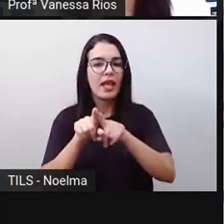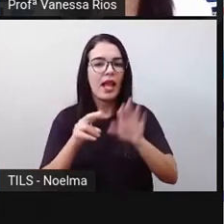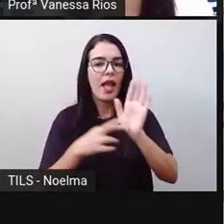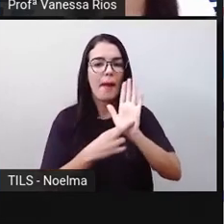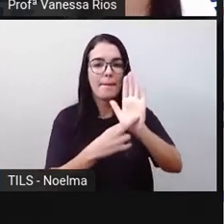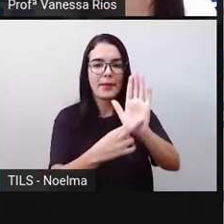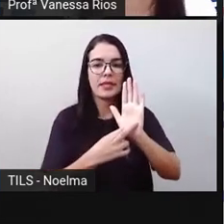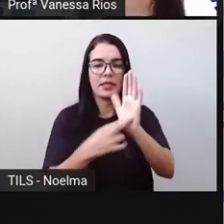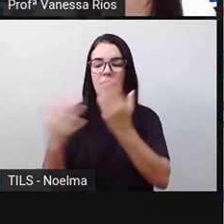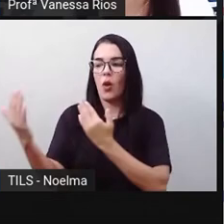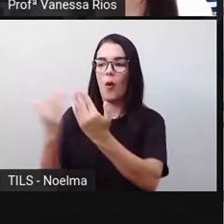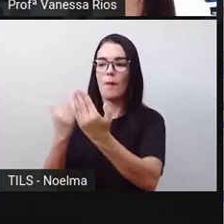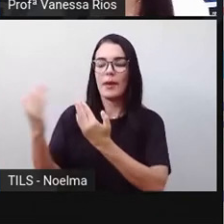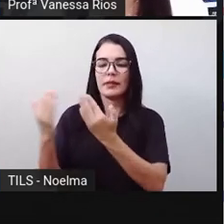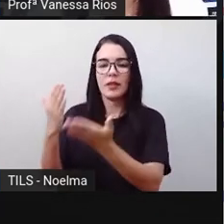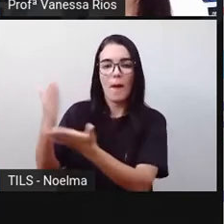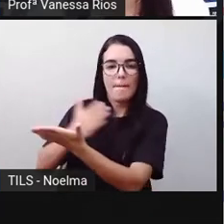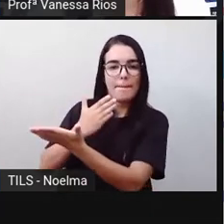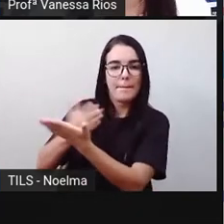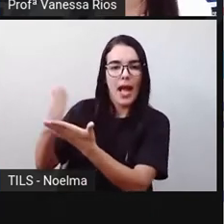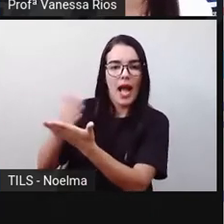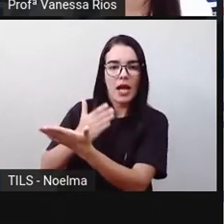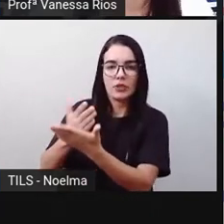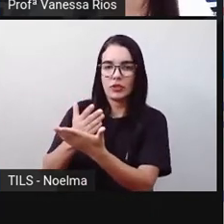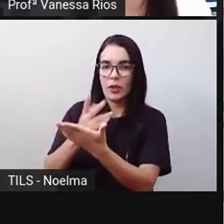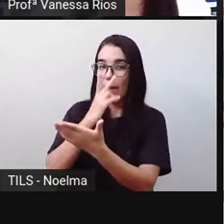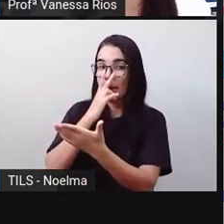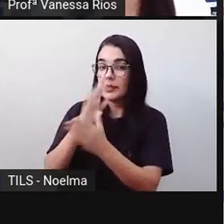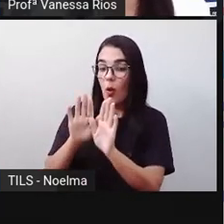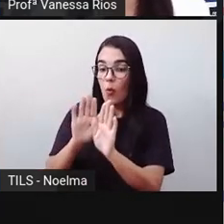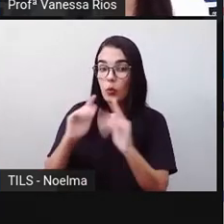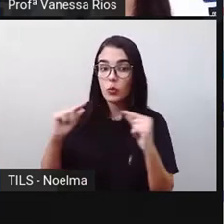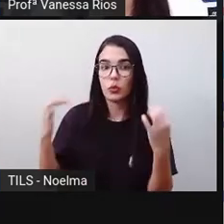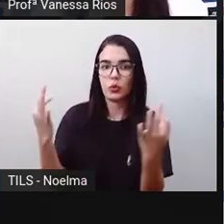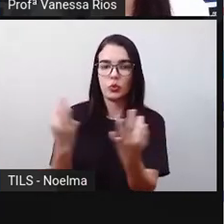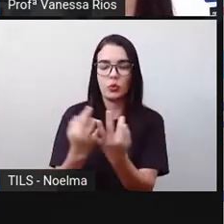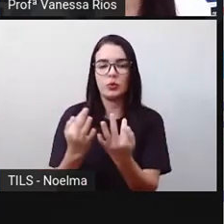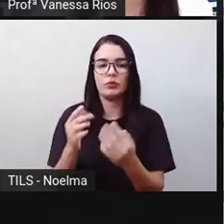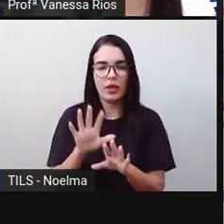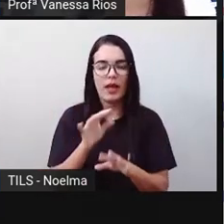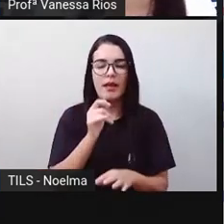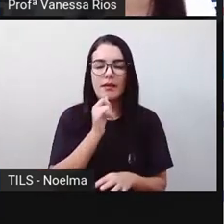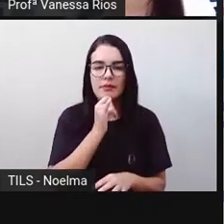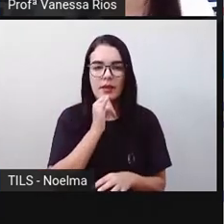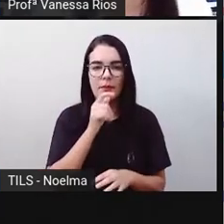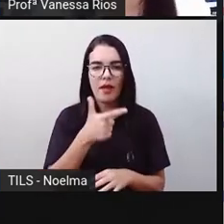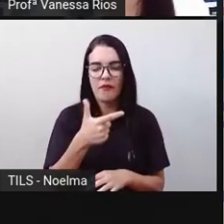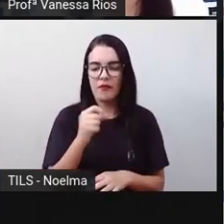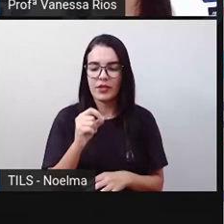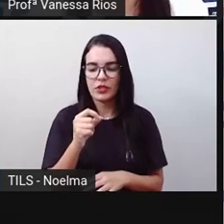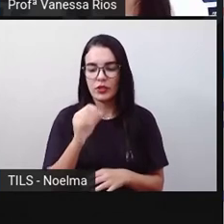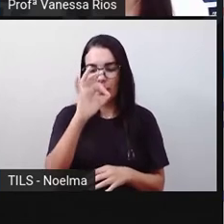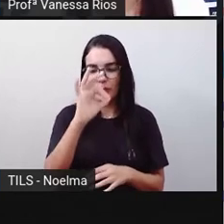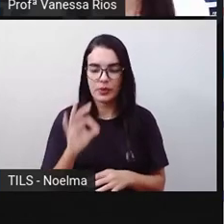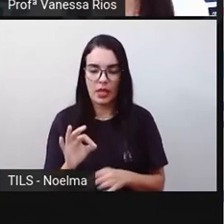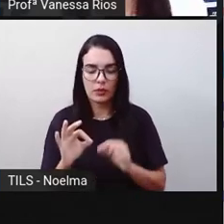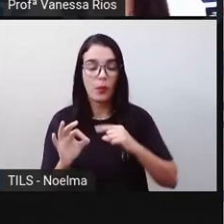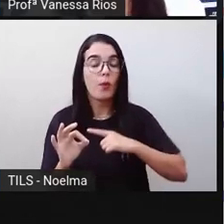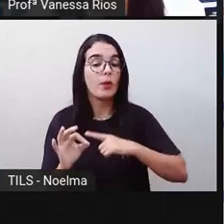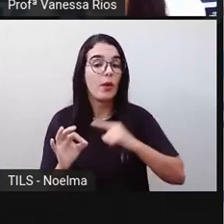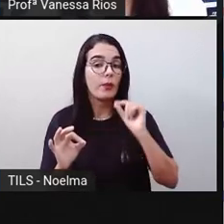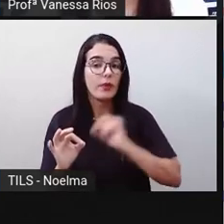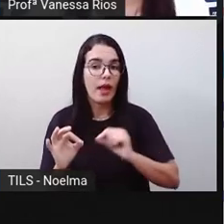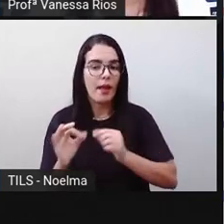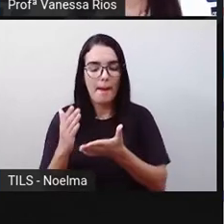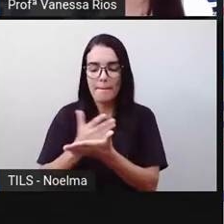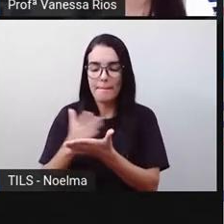uma comparação de uma parte com o todo. Então, quando eu falo em 10%, 20%, eu estou falando de